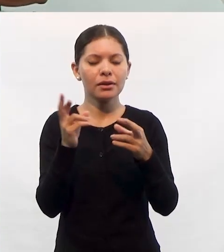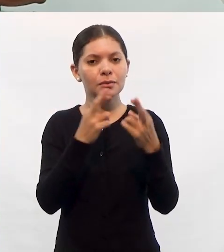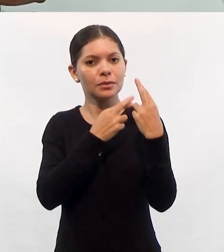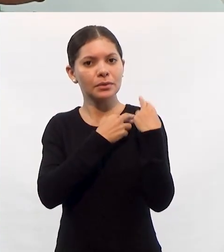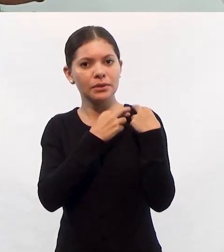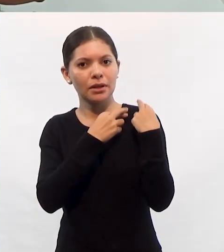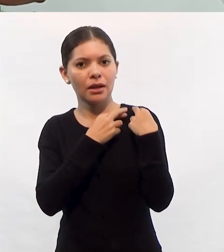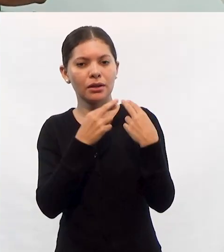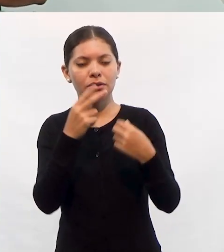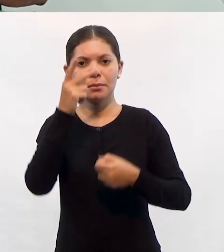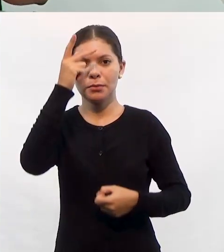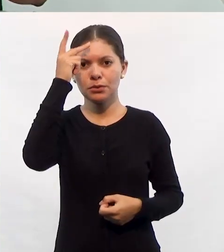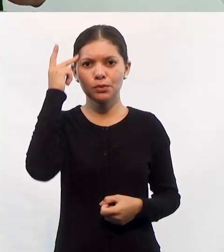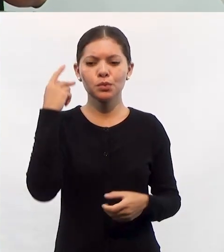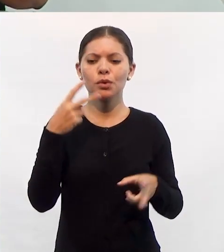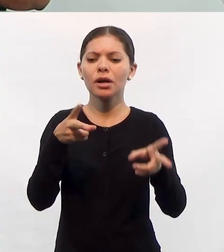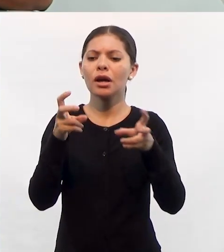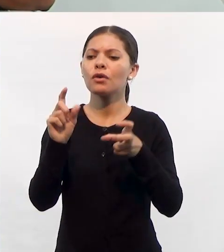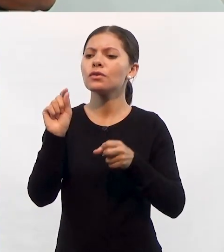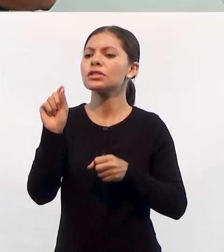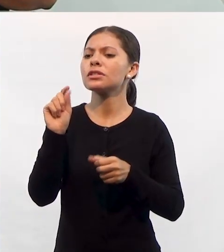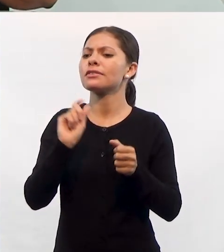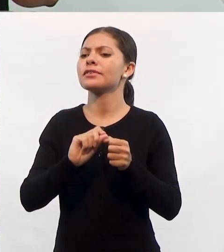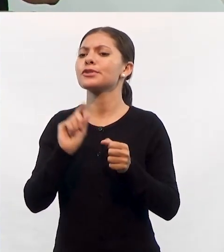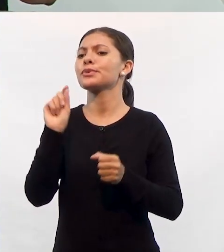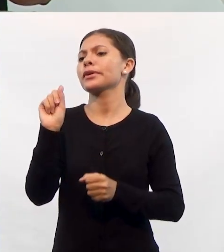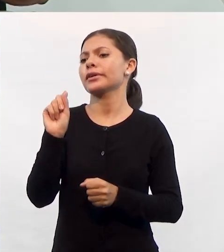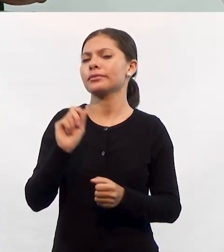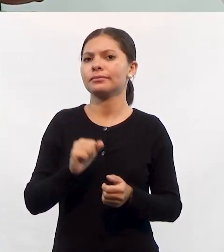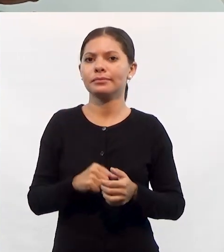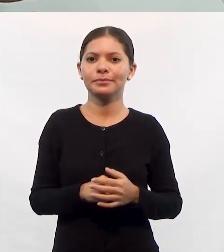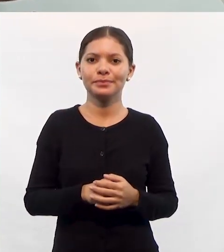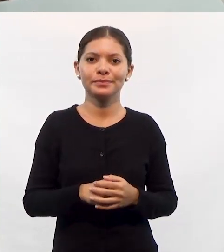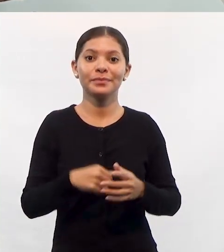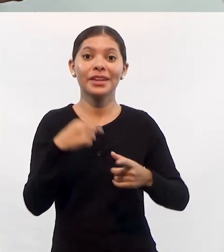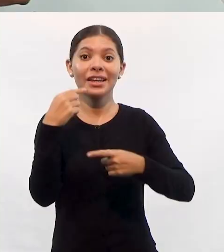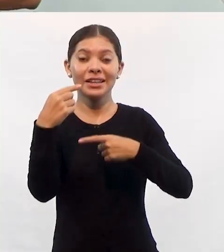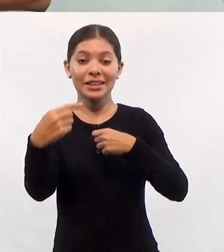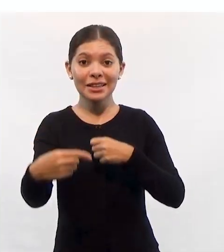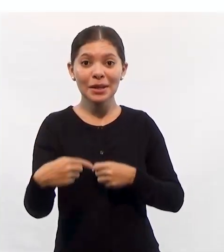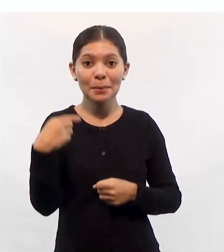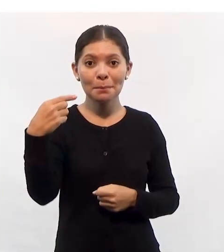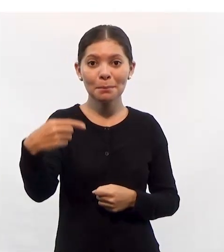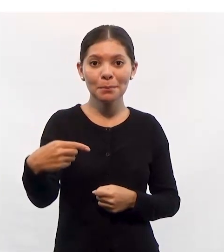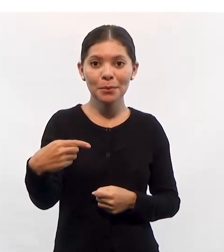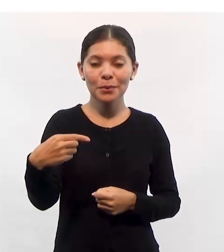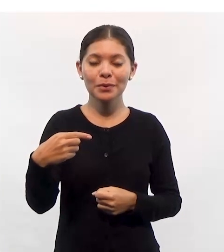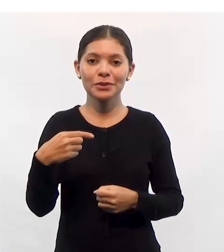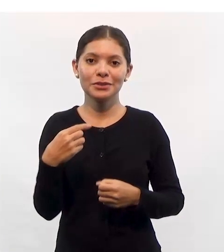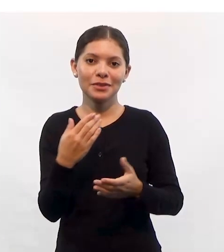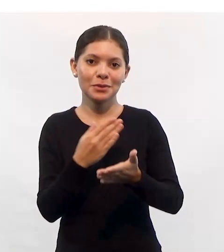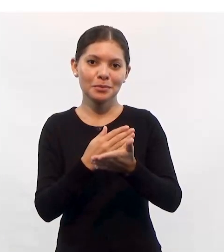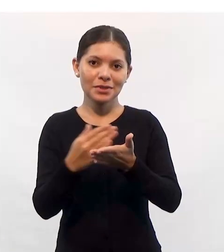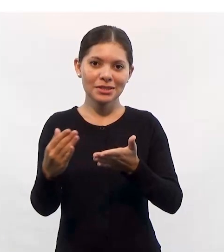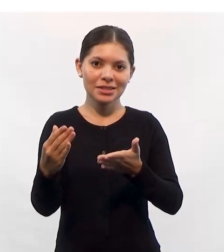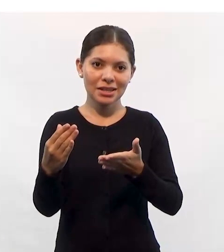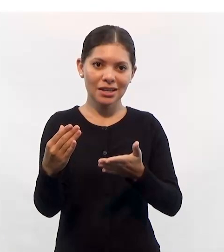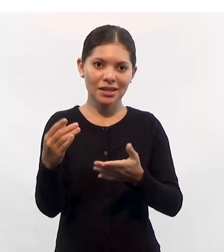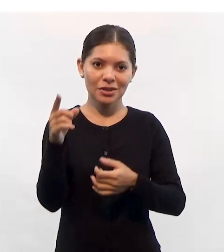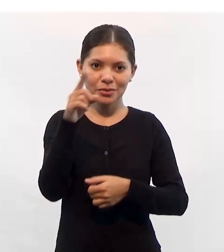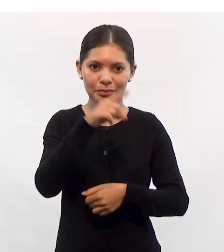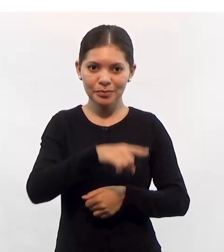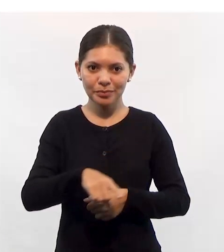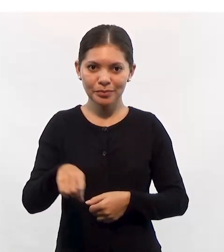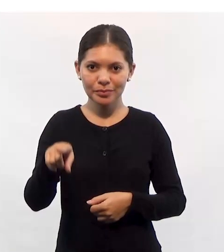é identificar quem vai fazer o quê e após isso ela vai começar atividade de checar